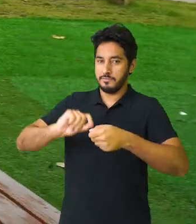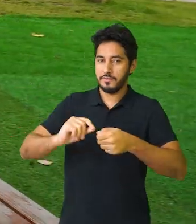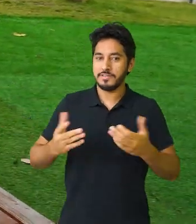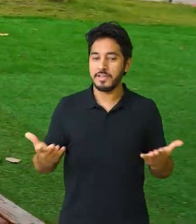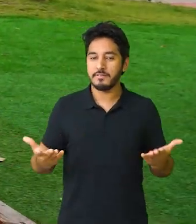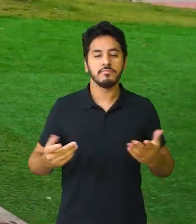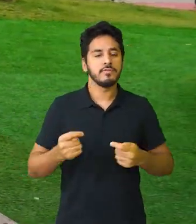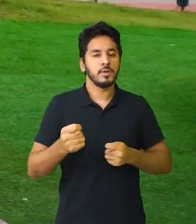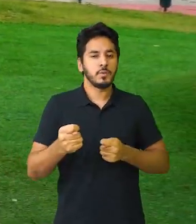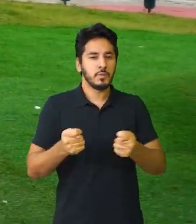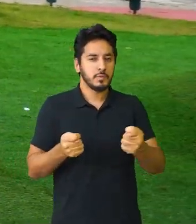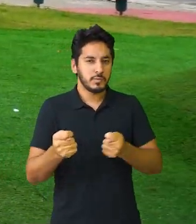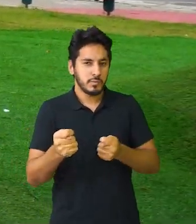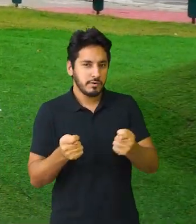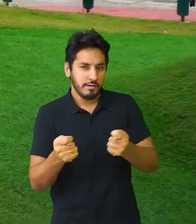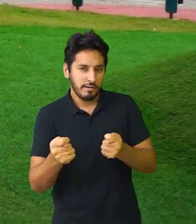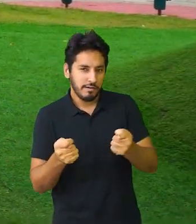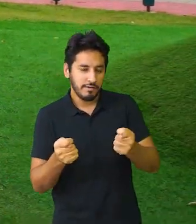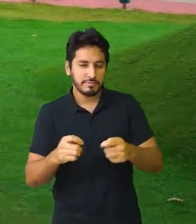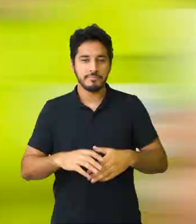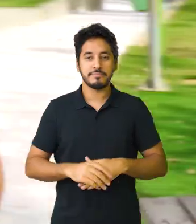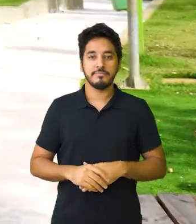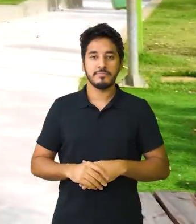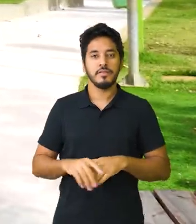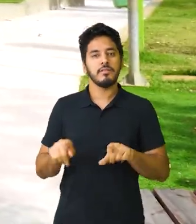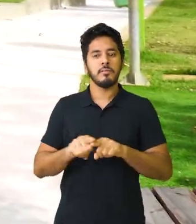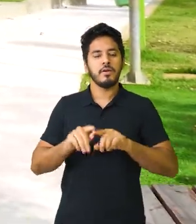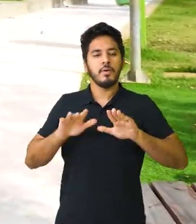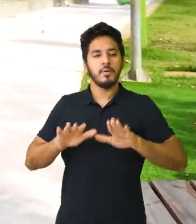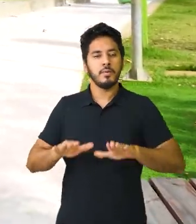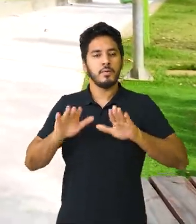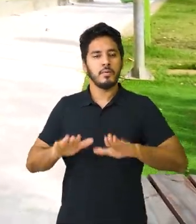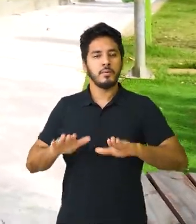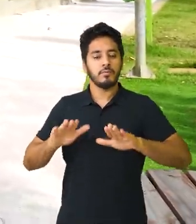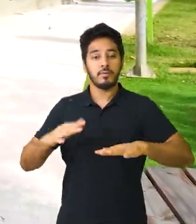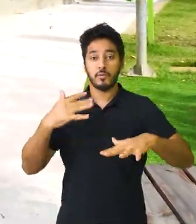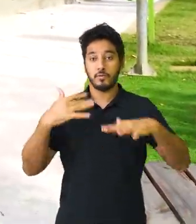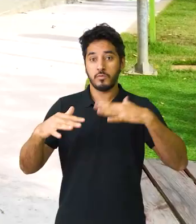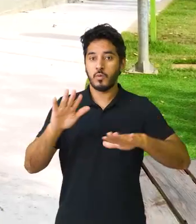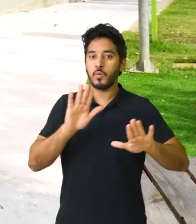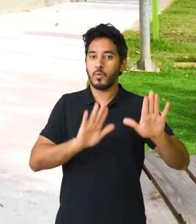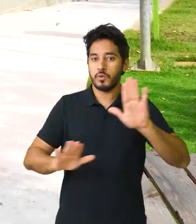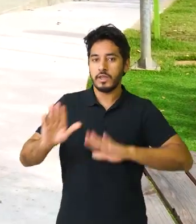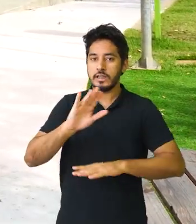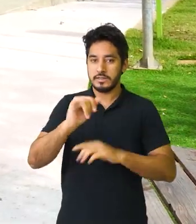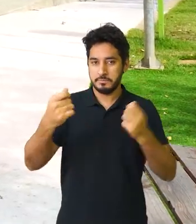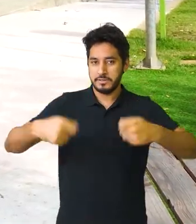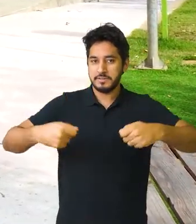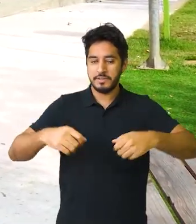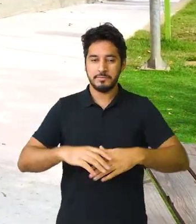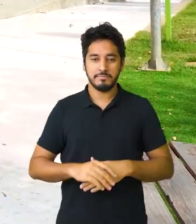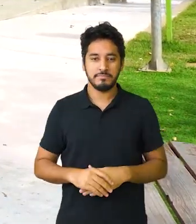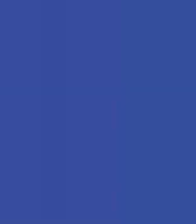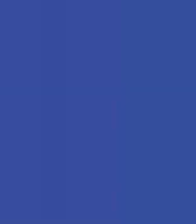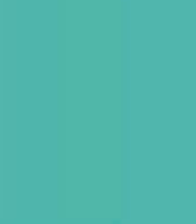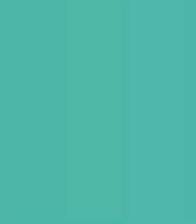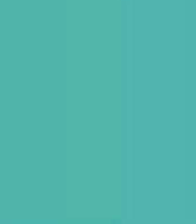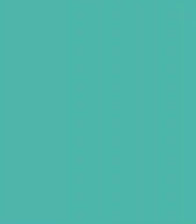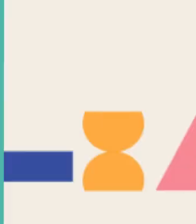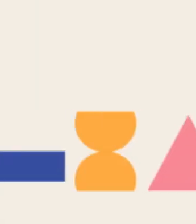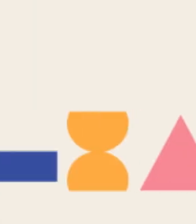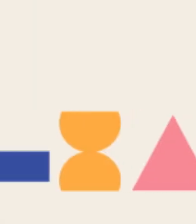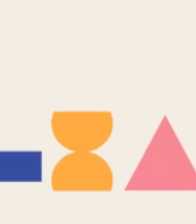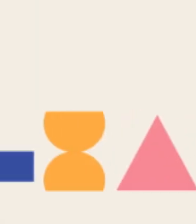de agir, de controlar impulsos, de desacelerar e de mover-se com cuidado, se necessário.